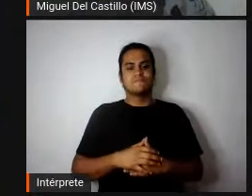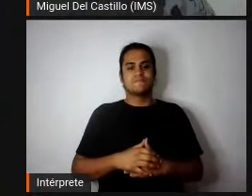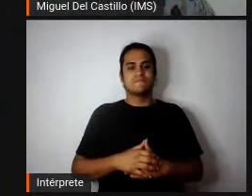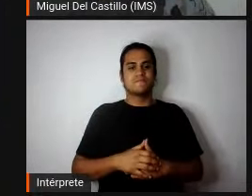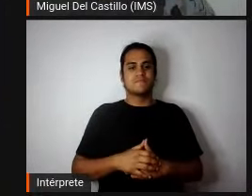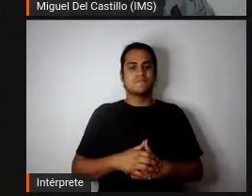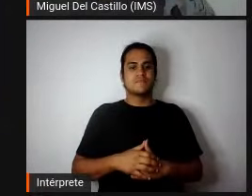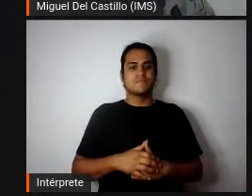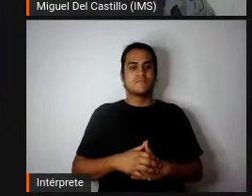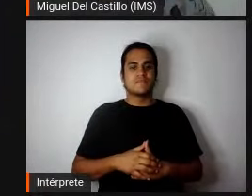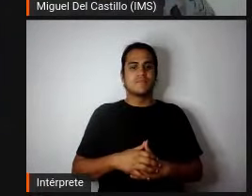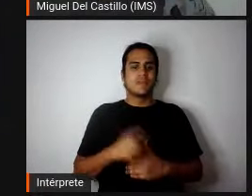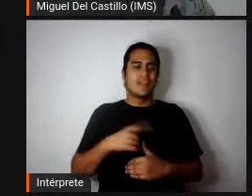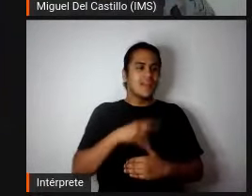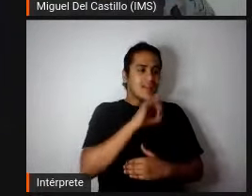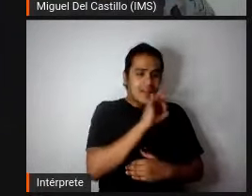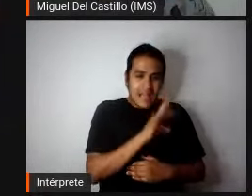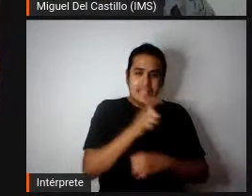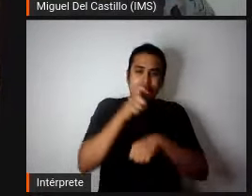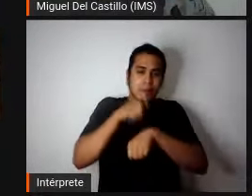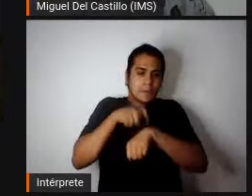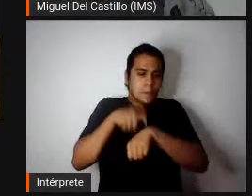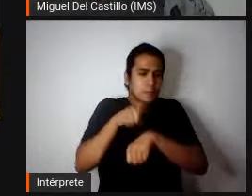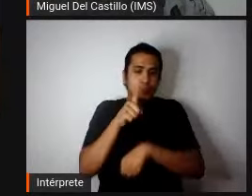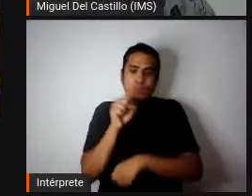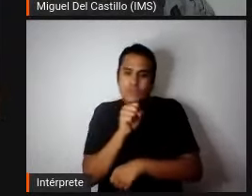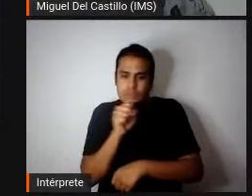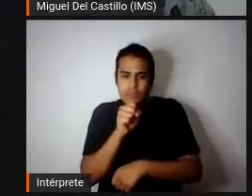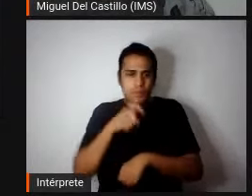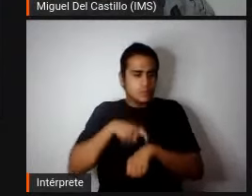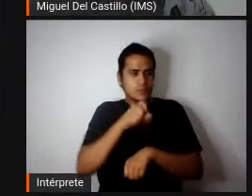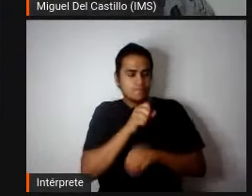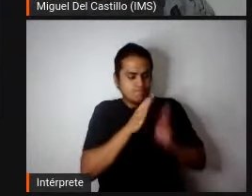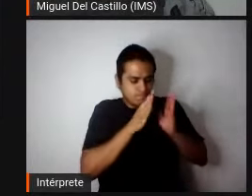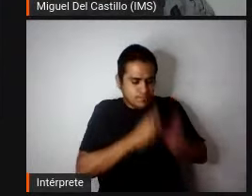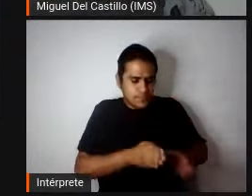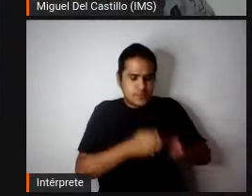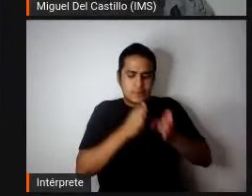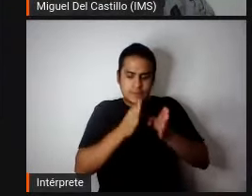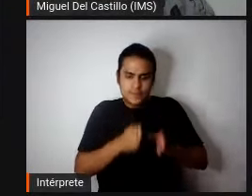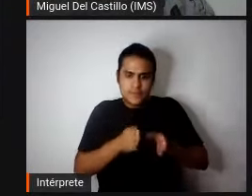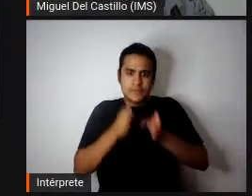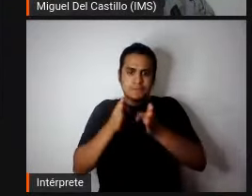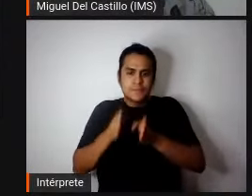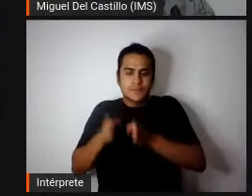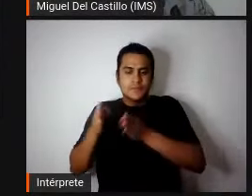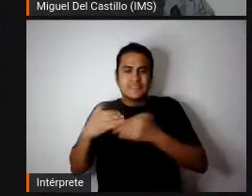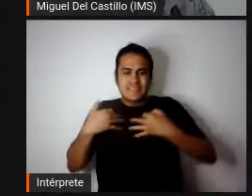segundo por segundo, ele sentado, o técnico ali. Hoje em dia,